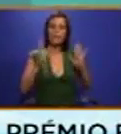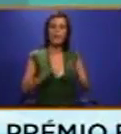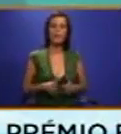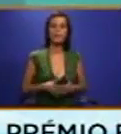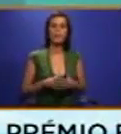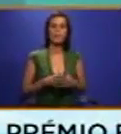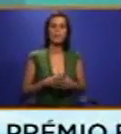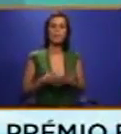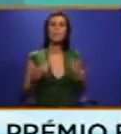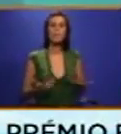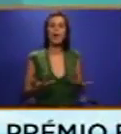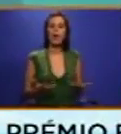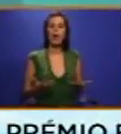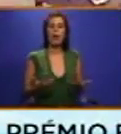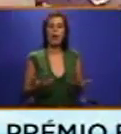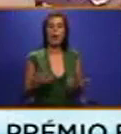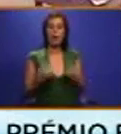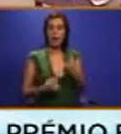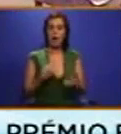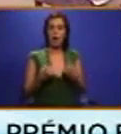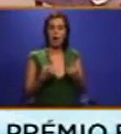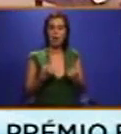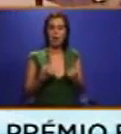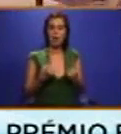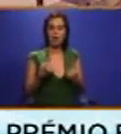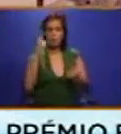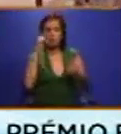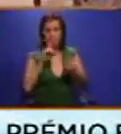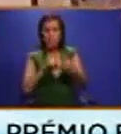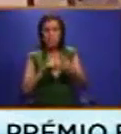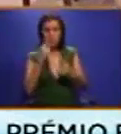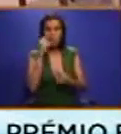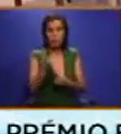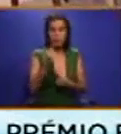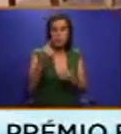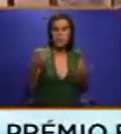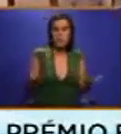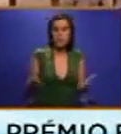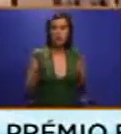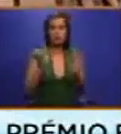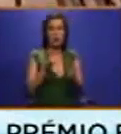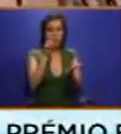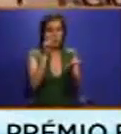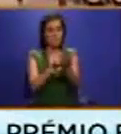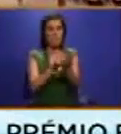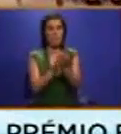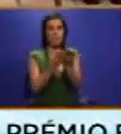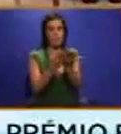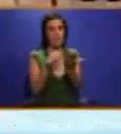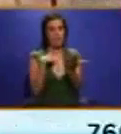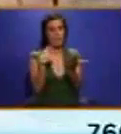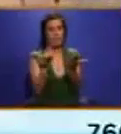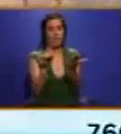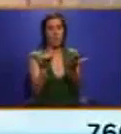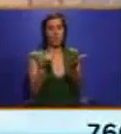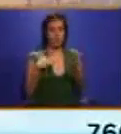H agora tem algum propósito especial já marcou na sua agenda Eu agora vou